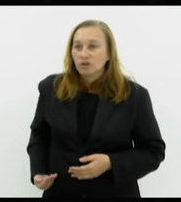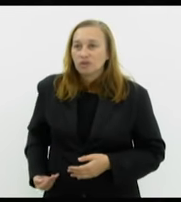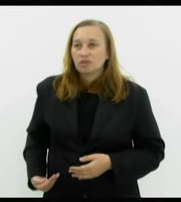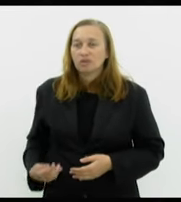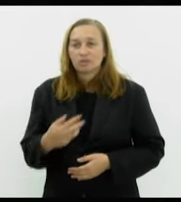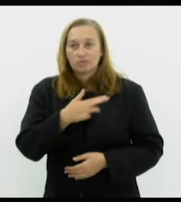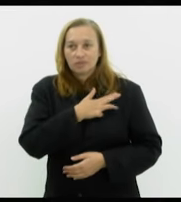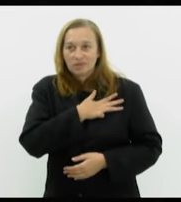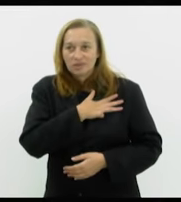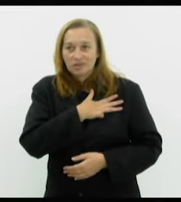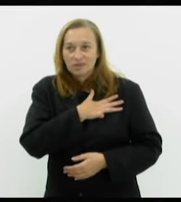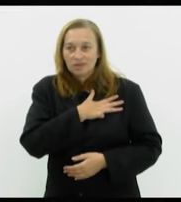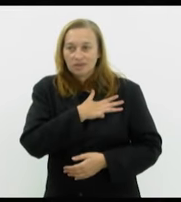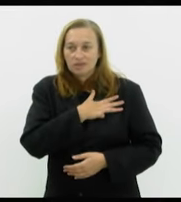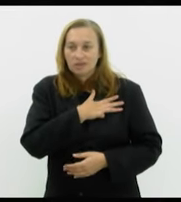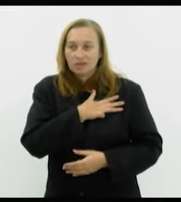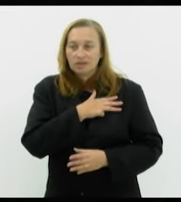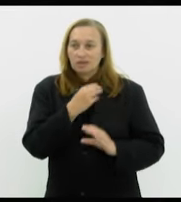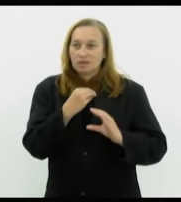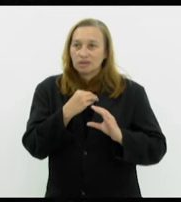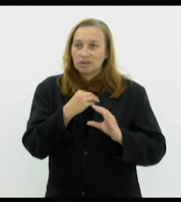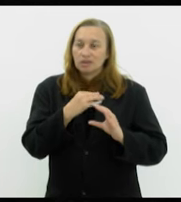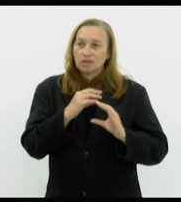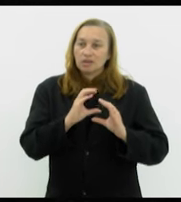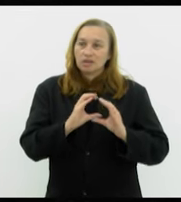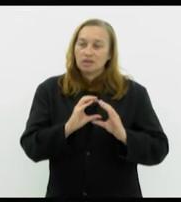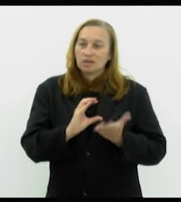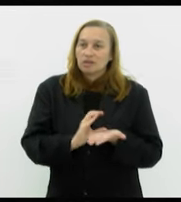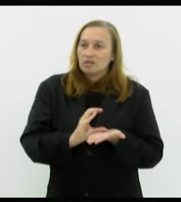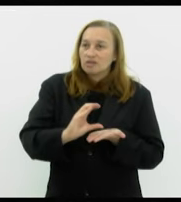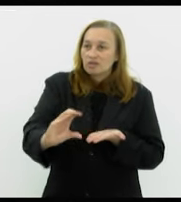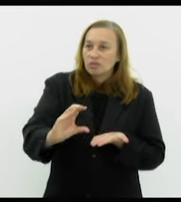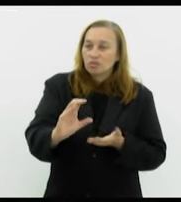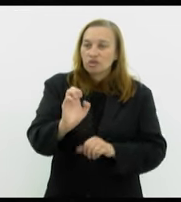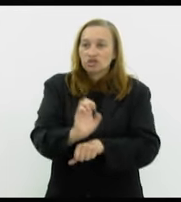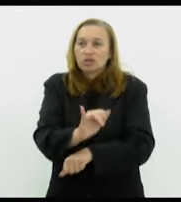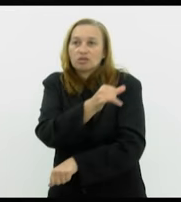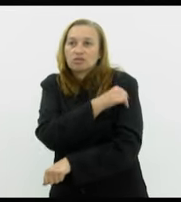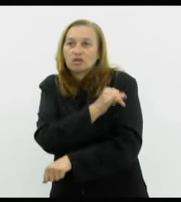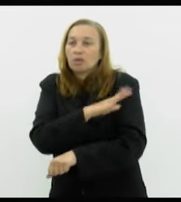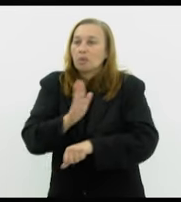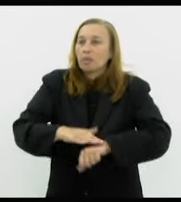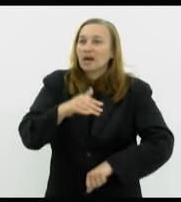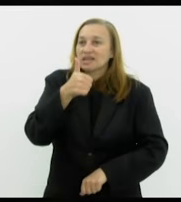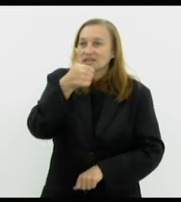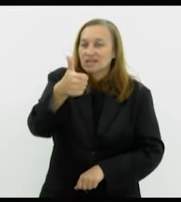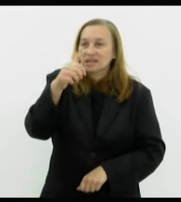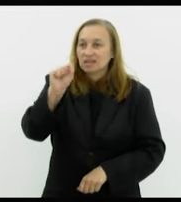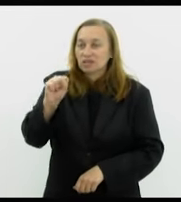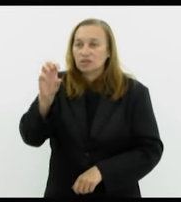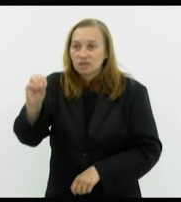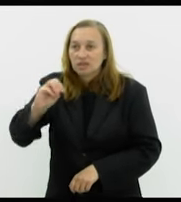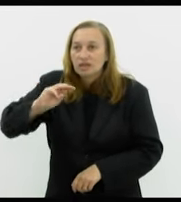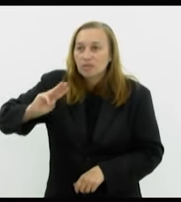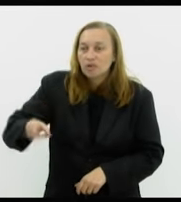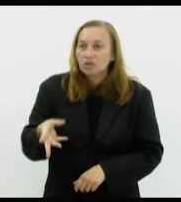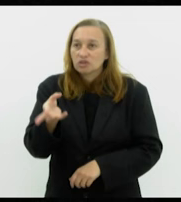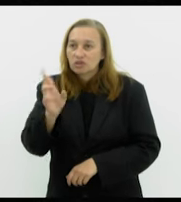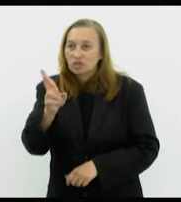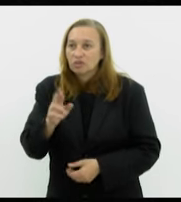Lula mandou para o Estado do Rio de Janeiro mais de 180 milhões de